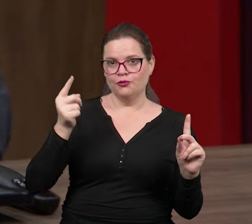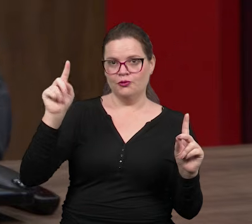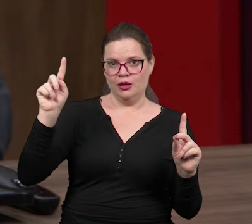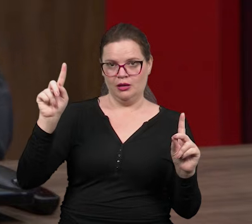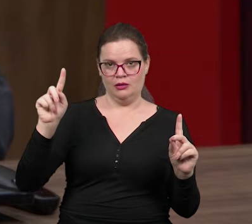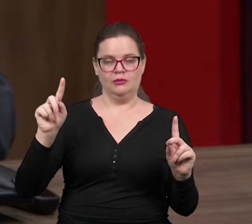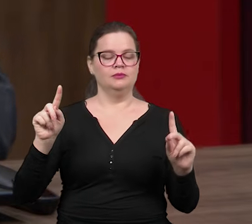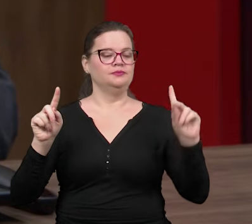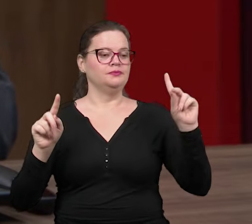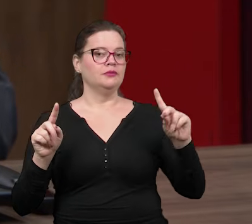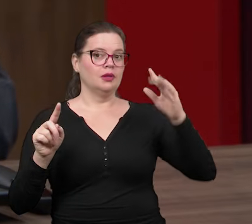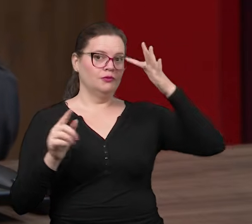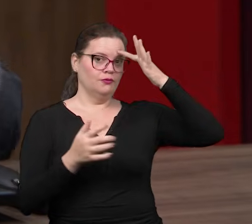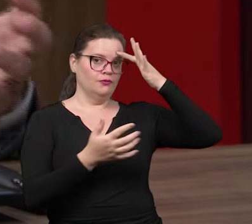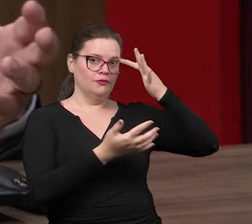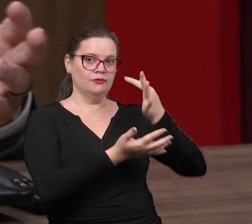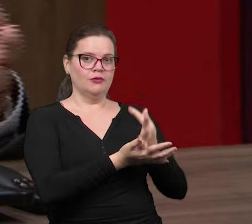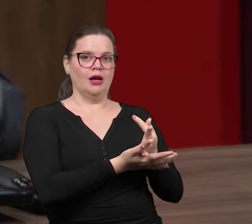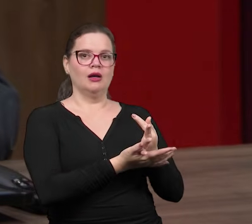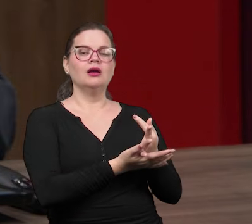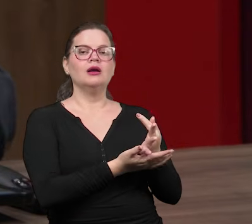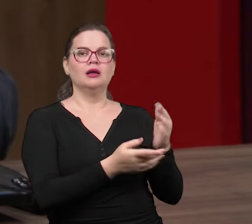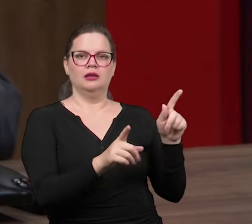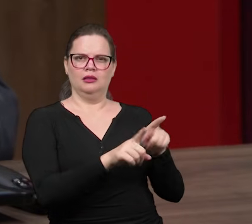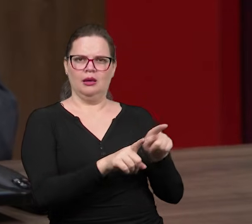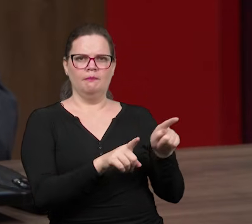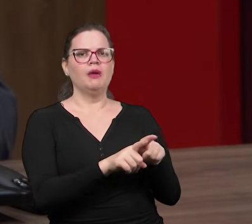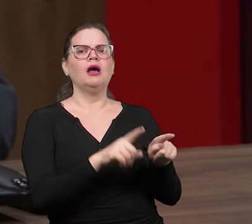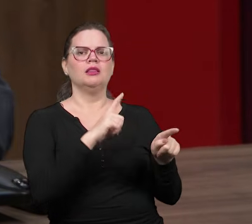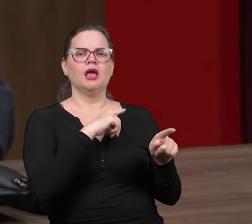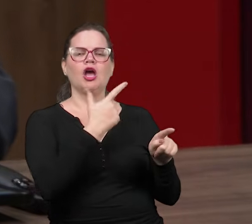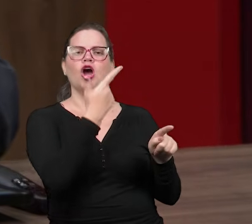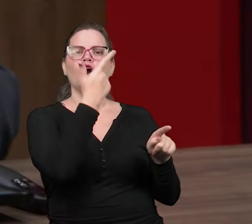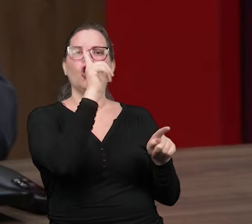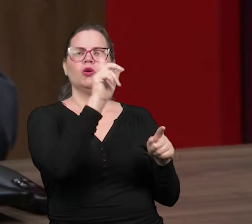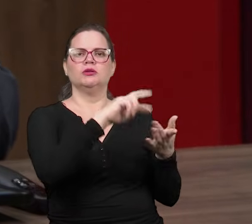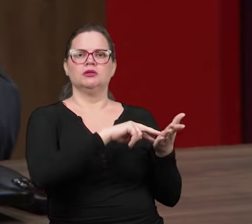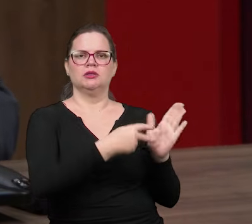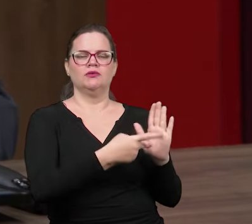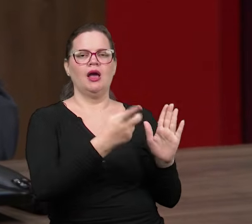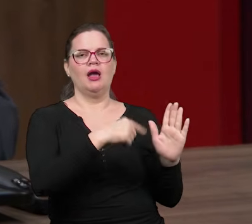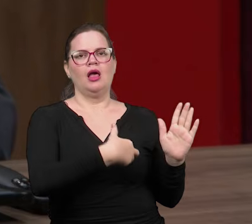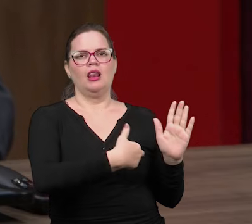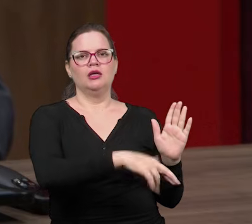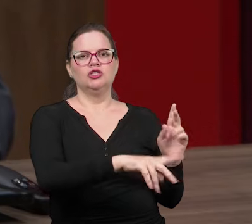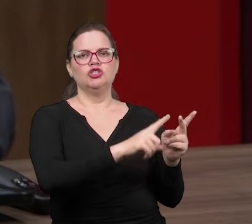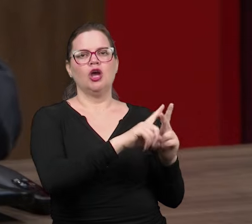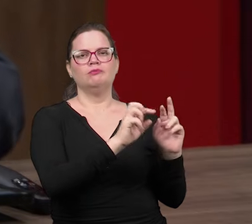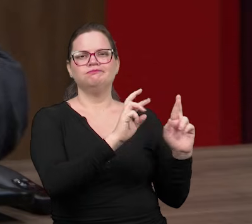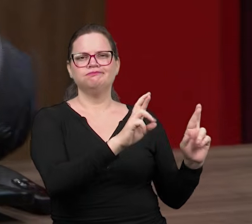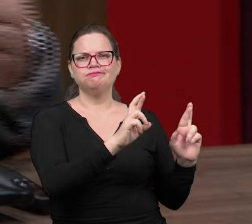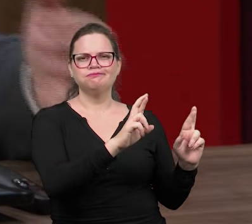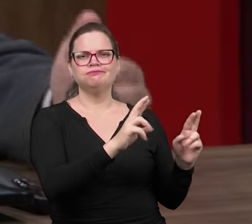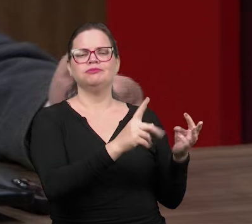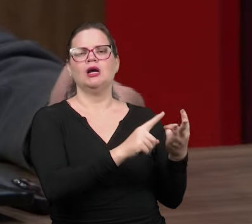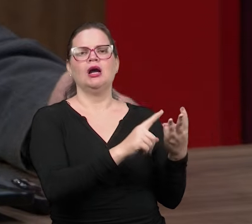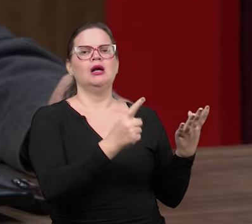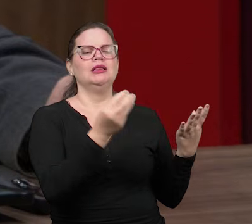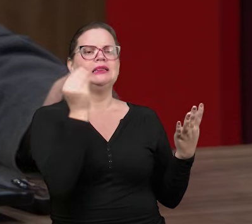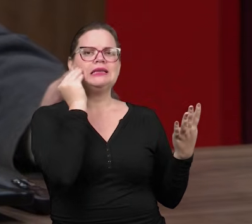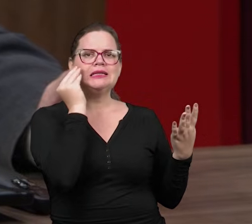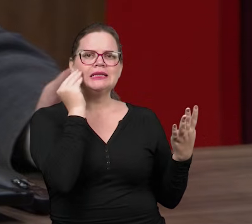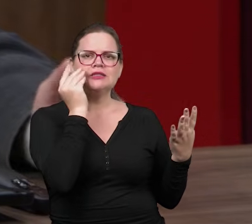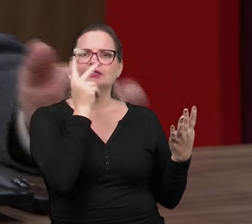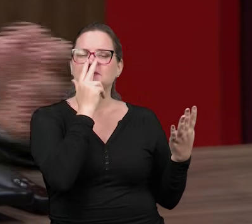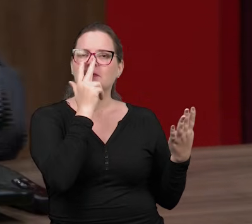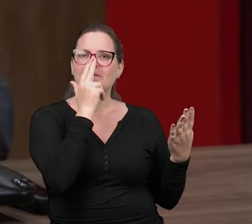que são tidas também como fé, mas são outras manifestações religiosas, humanas, aquela tentativa de se aproximar de